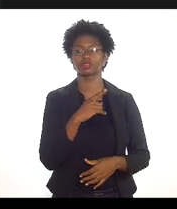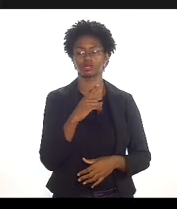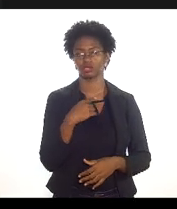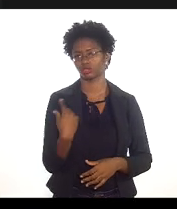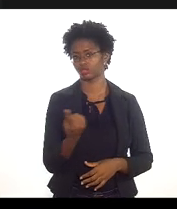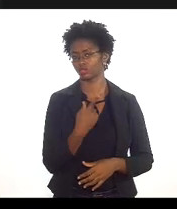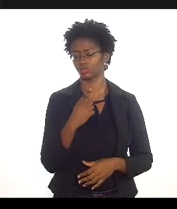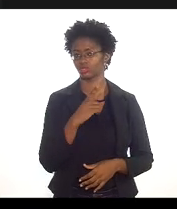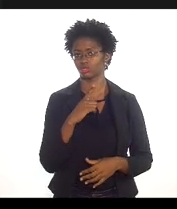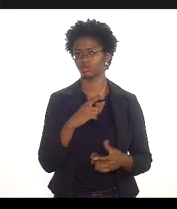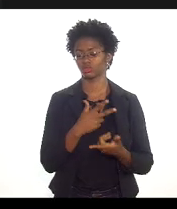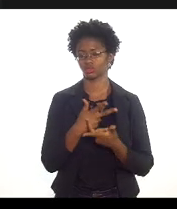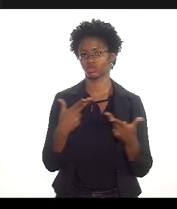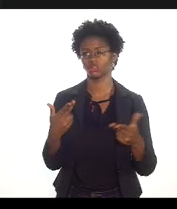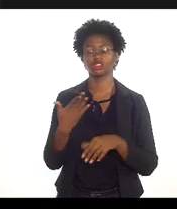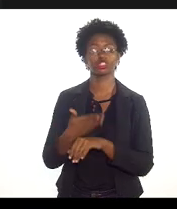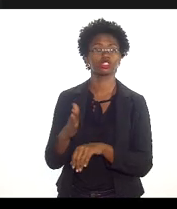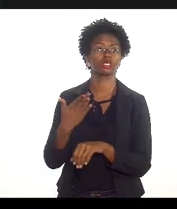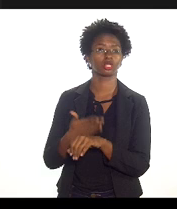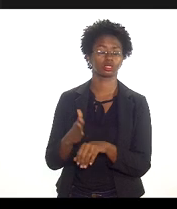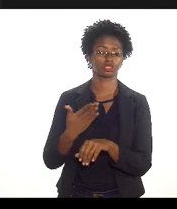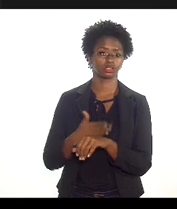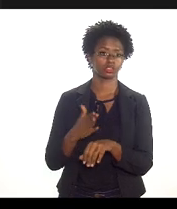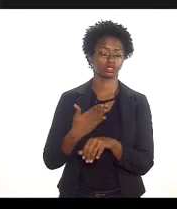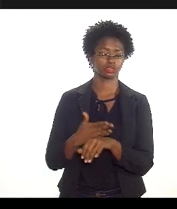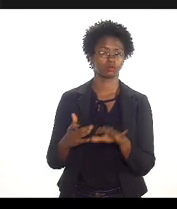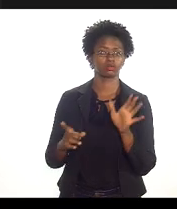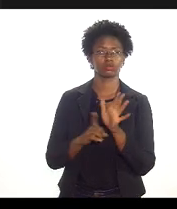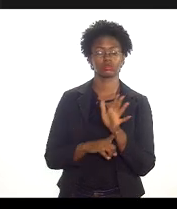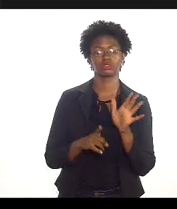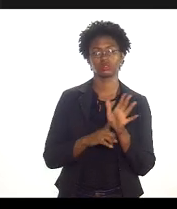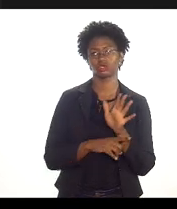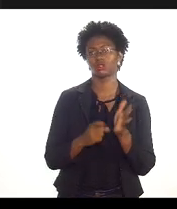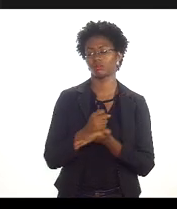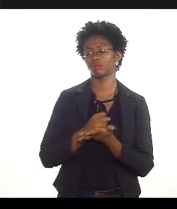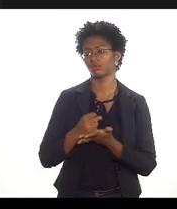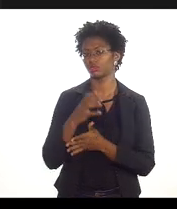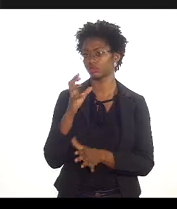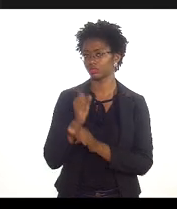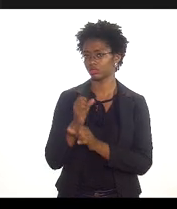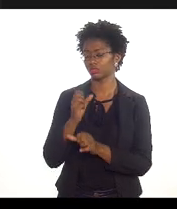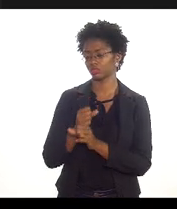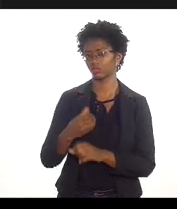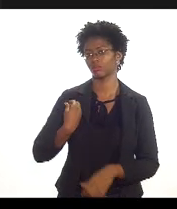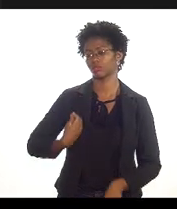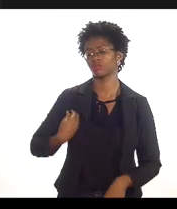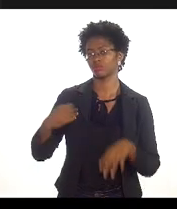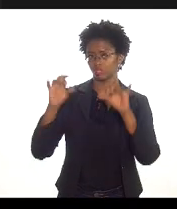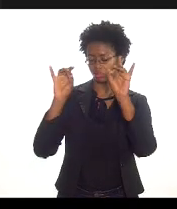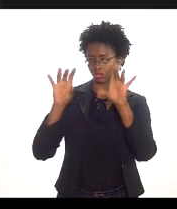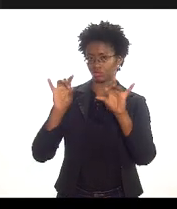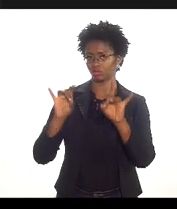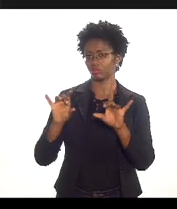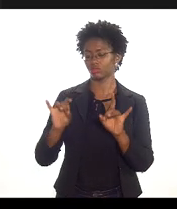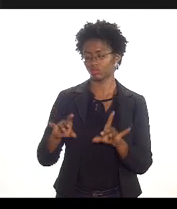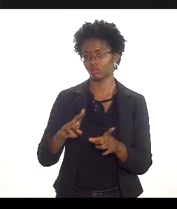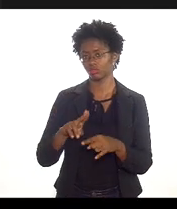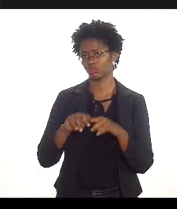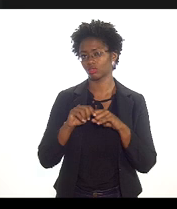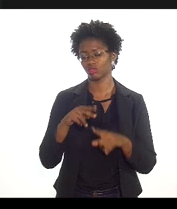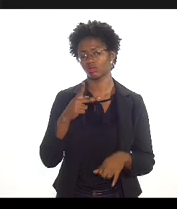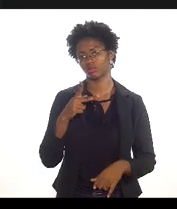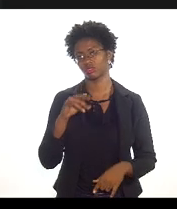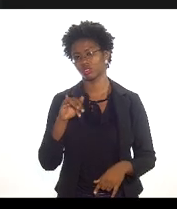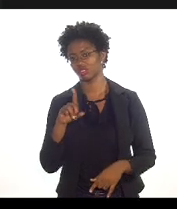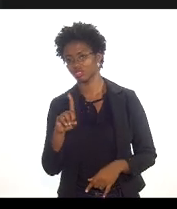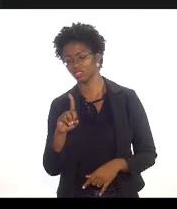a gente tem questões de treinamento abatendo na base de cálculo da participação especial por conta de PID,